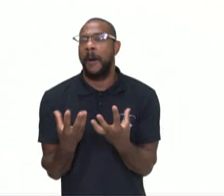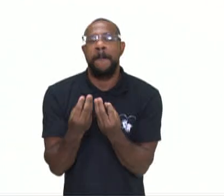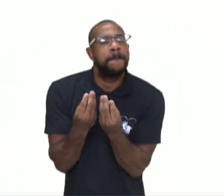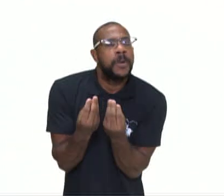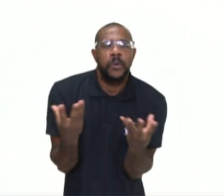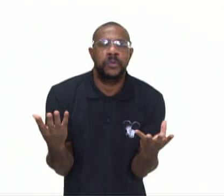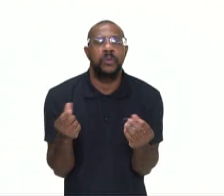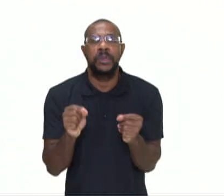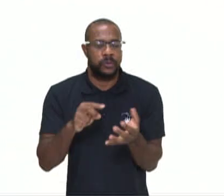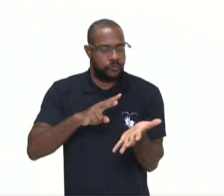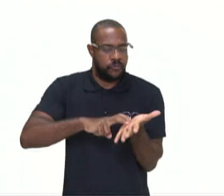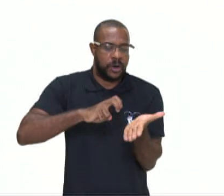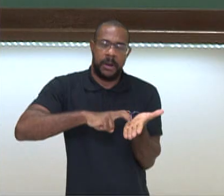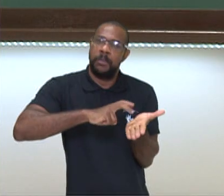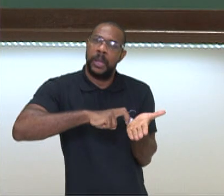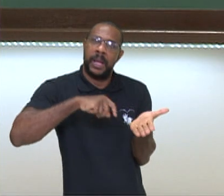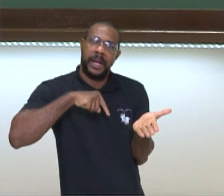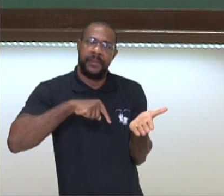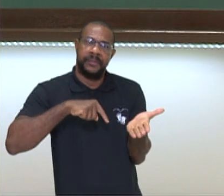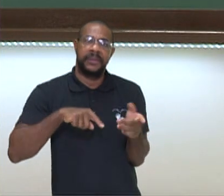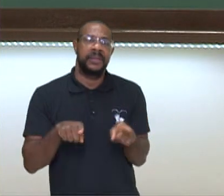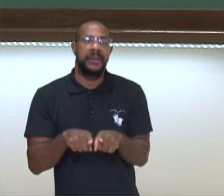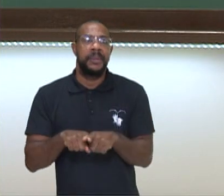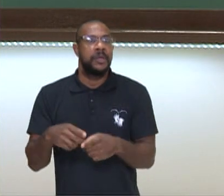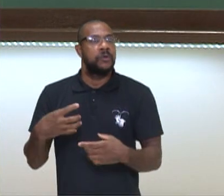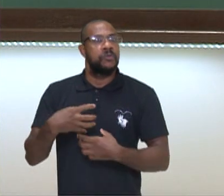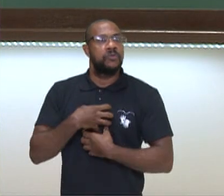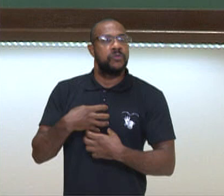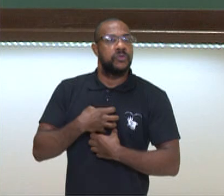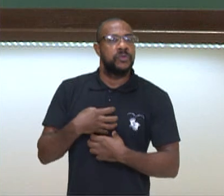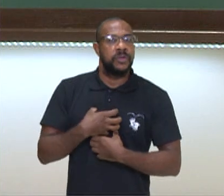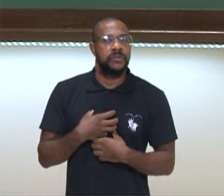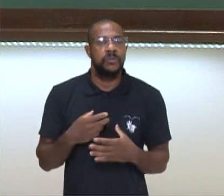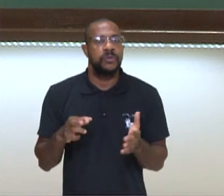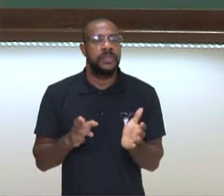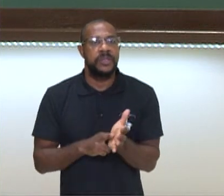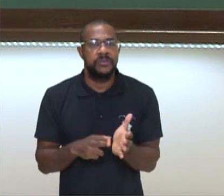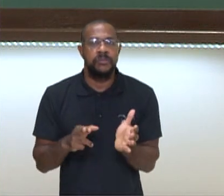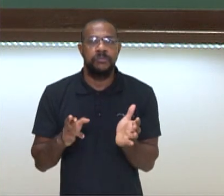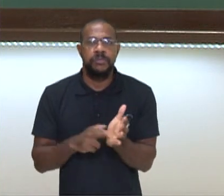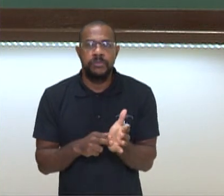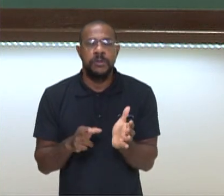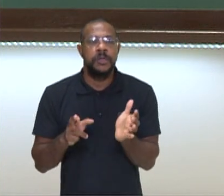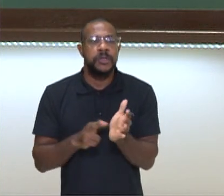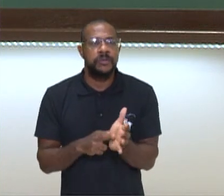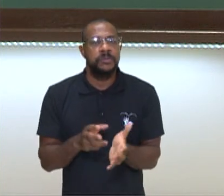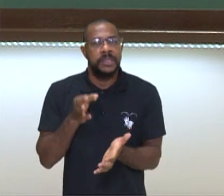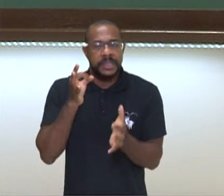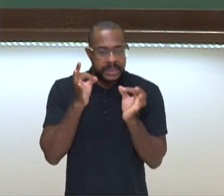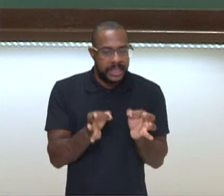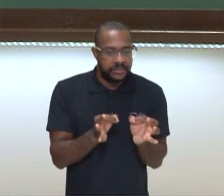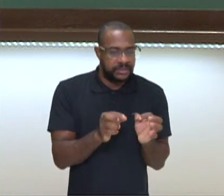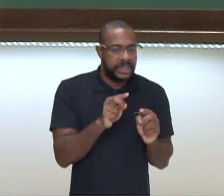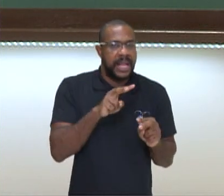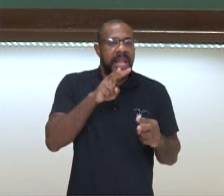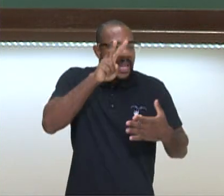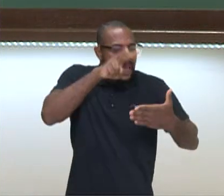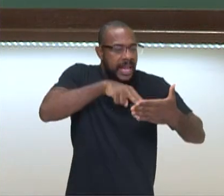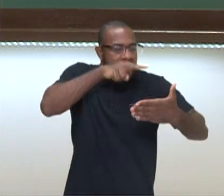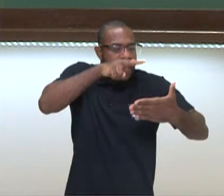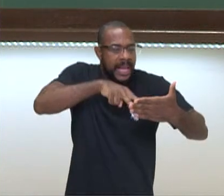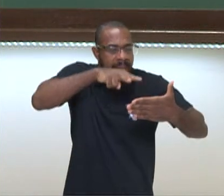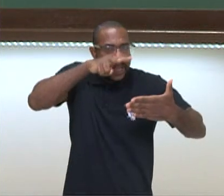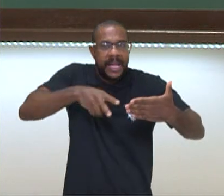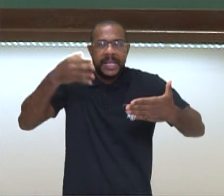do vocabulário. Então, o ritmo, né, sempre certinho, falado, pausadinho, mesmo número